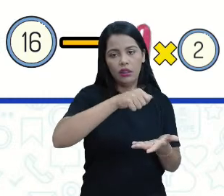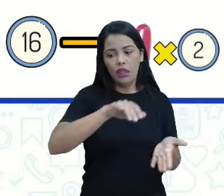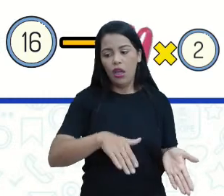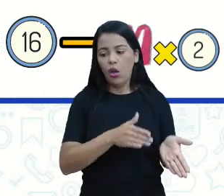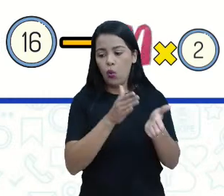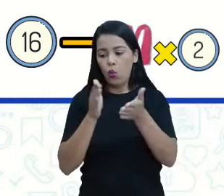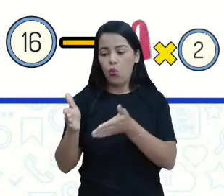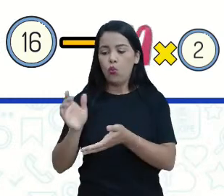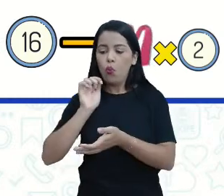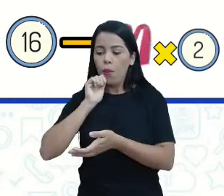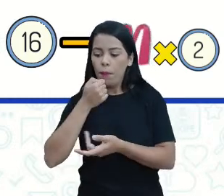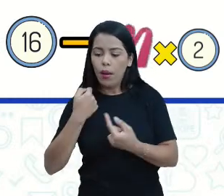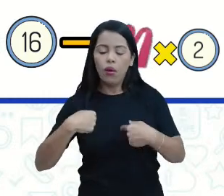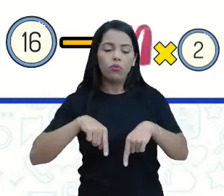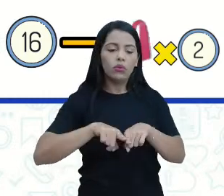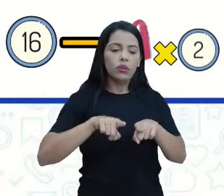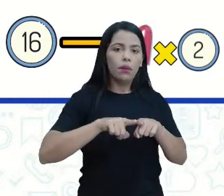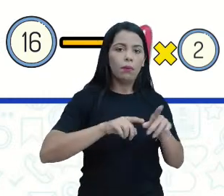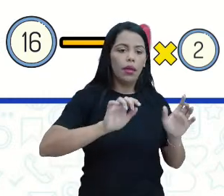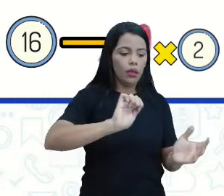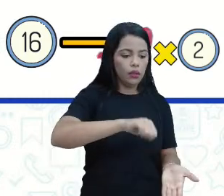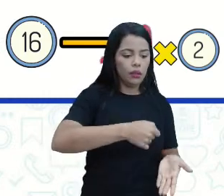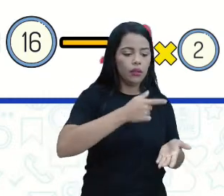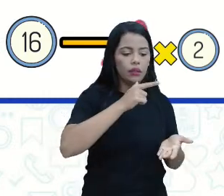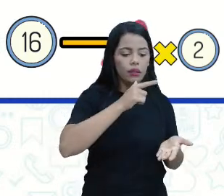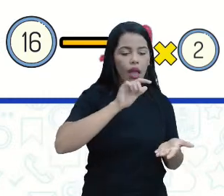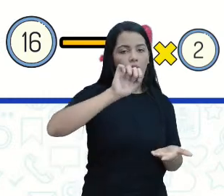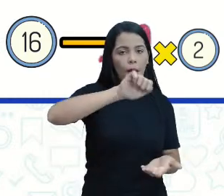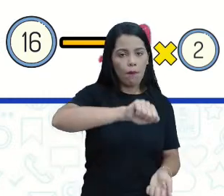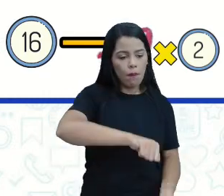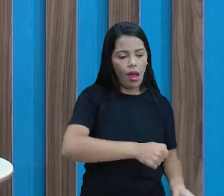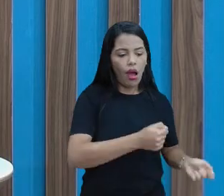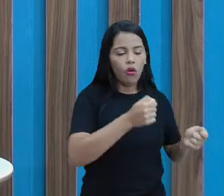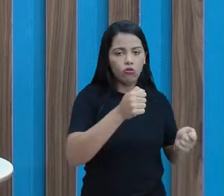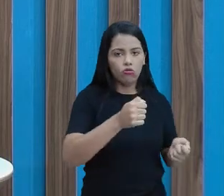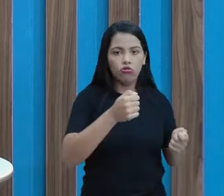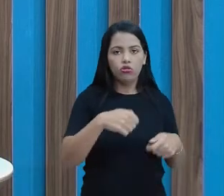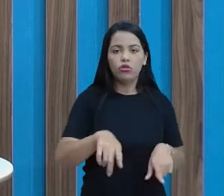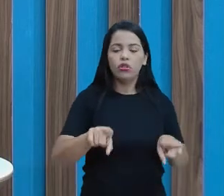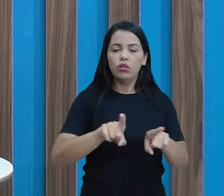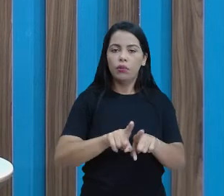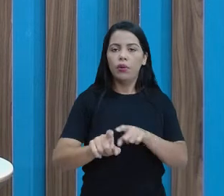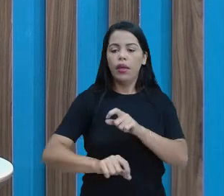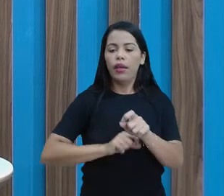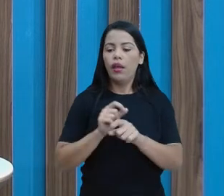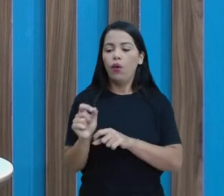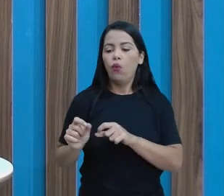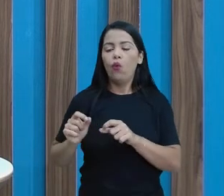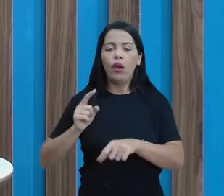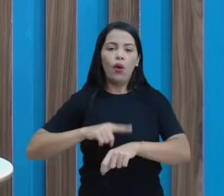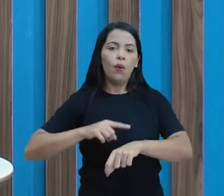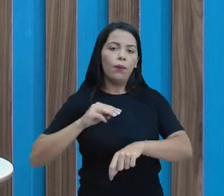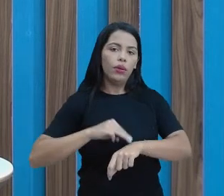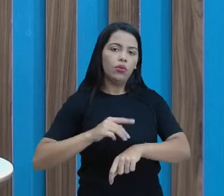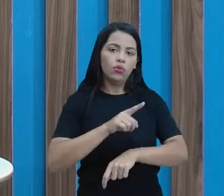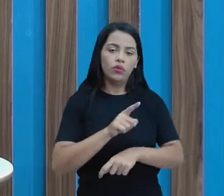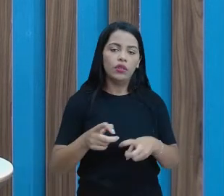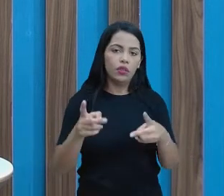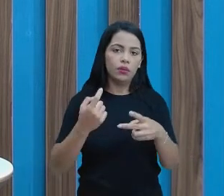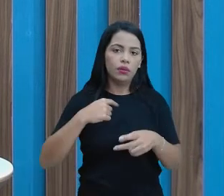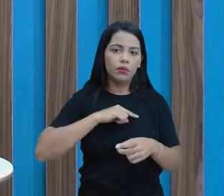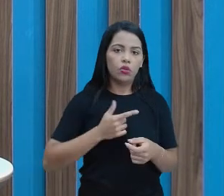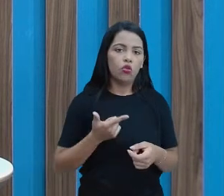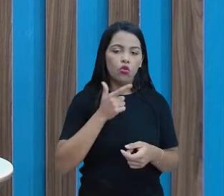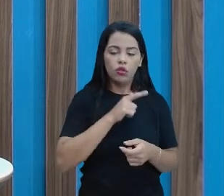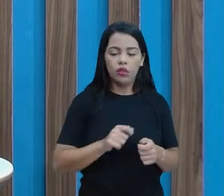que existem outras inúmeras relações que a gente pode associar aí às grandezas, formando uma